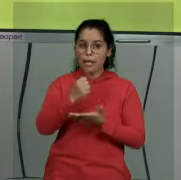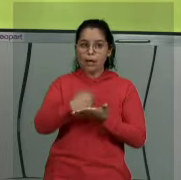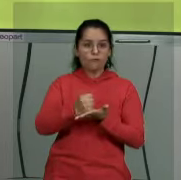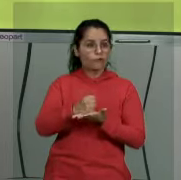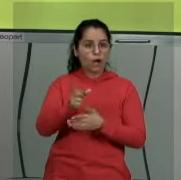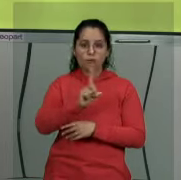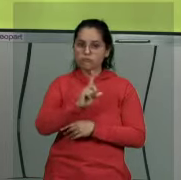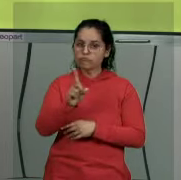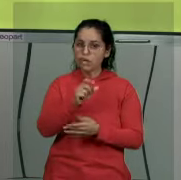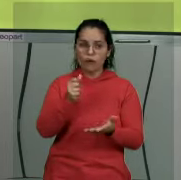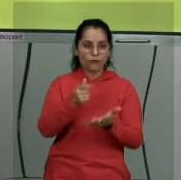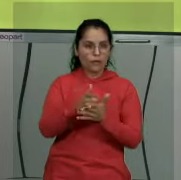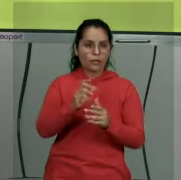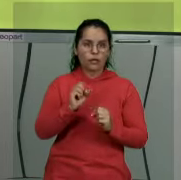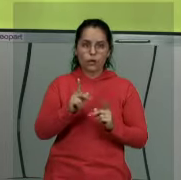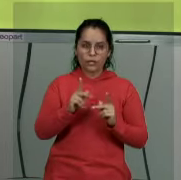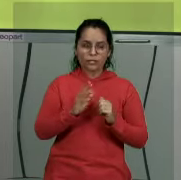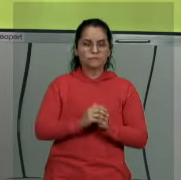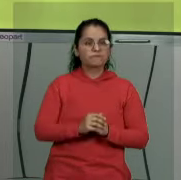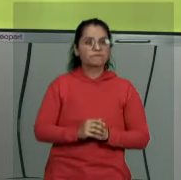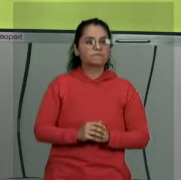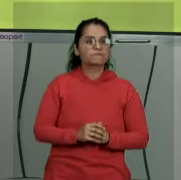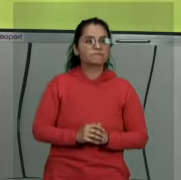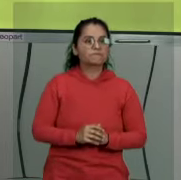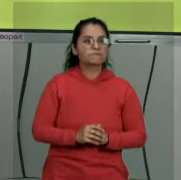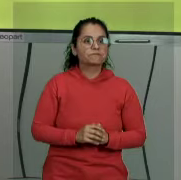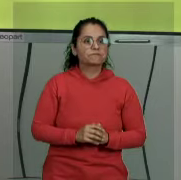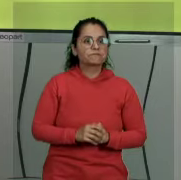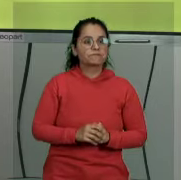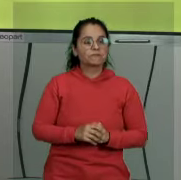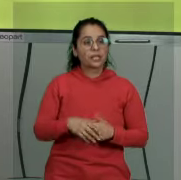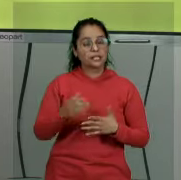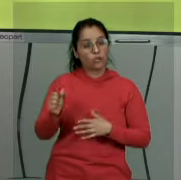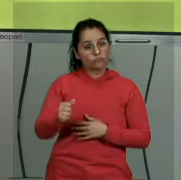não libera para você, tá certo? Então,